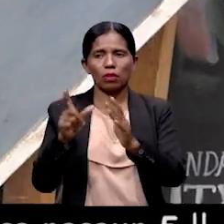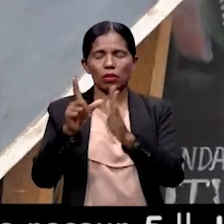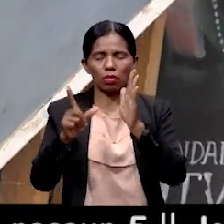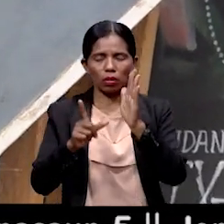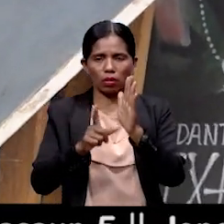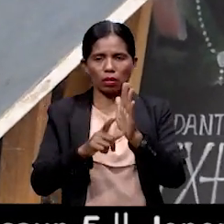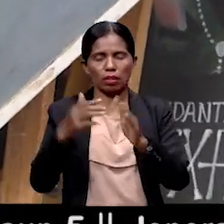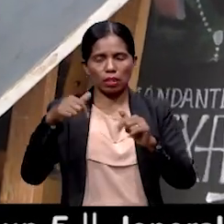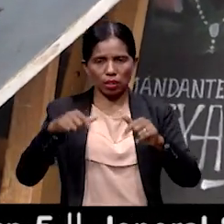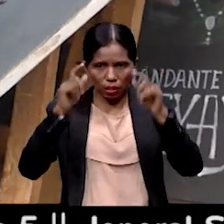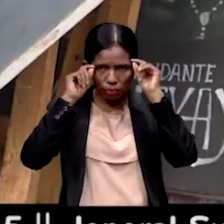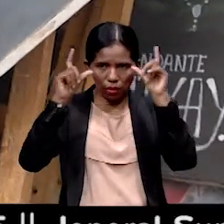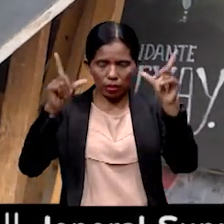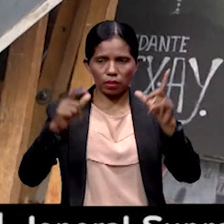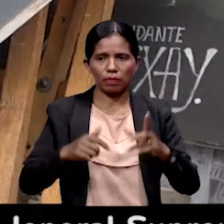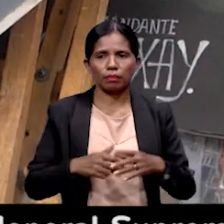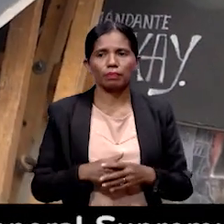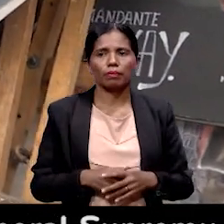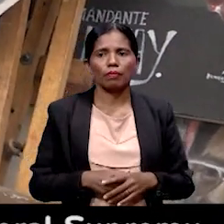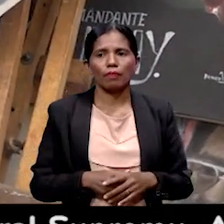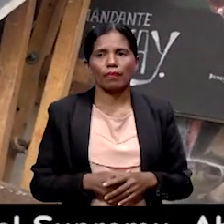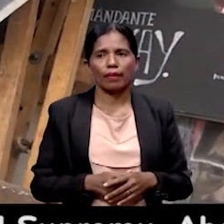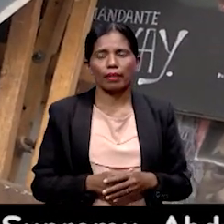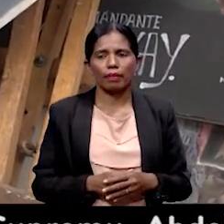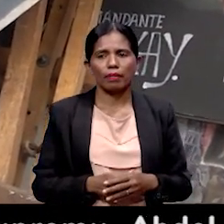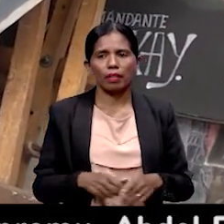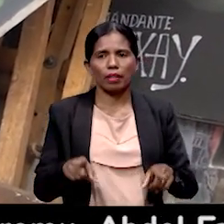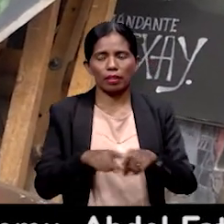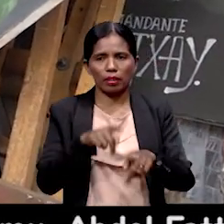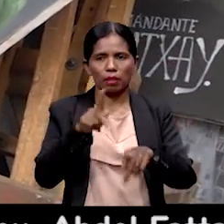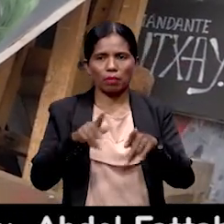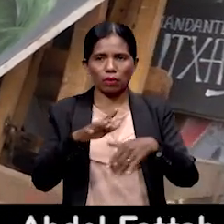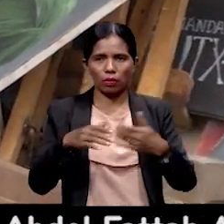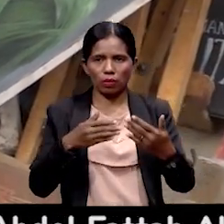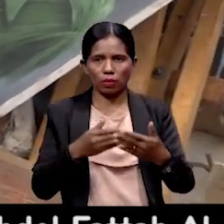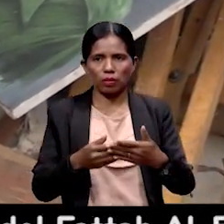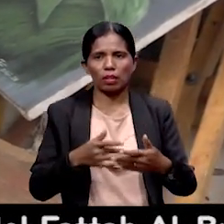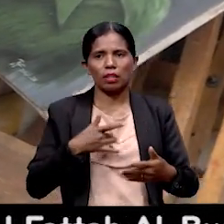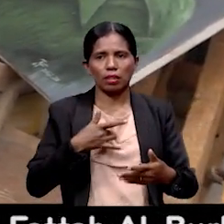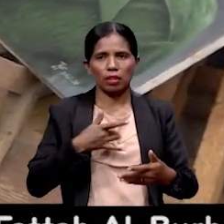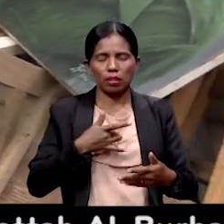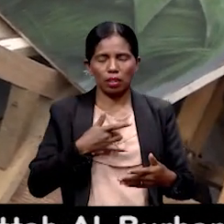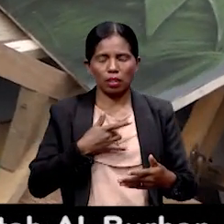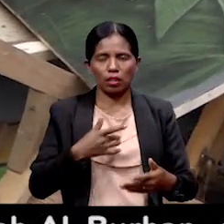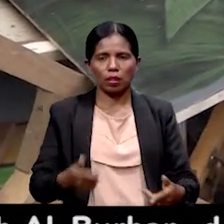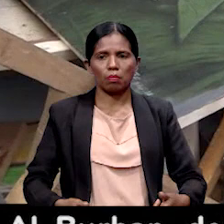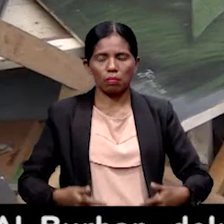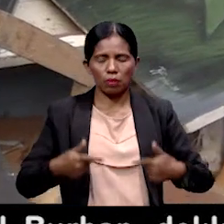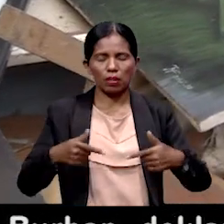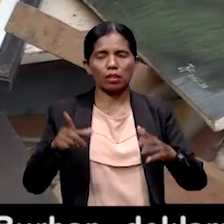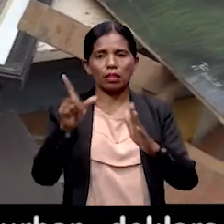vigora iha Timor Leste. Klasik ka ita sidadang utuotu, bobo utuotu, sempre Mores nelei nia ofa.